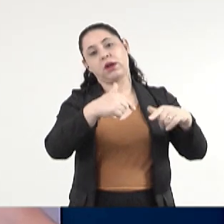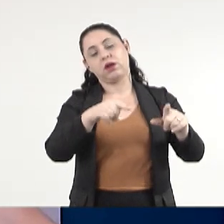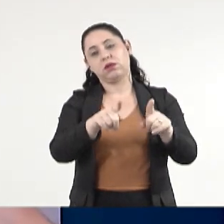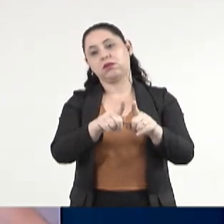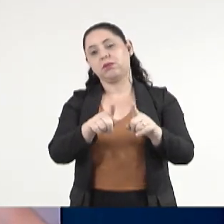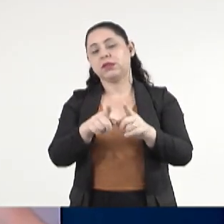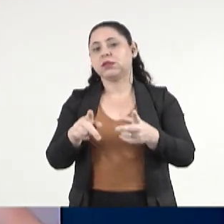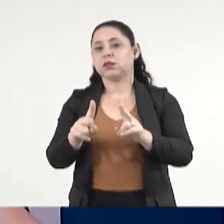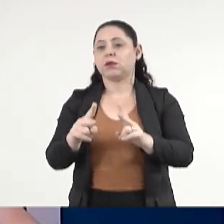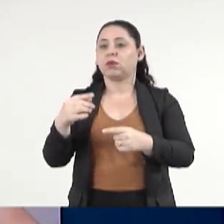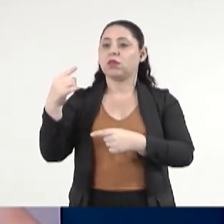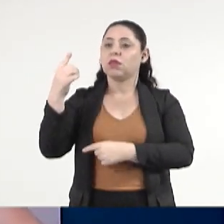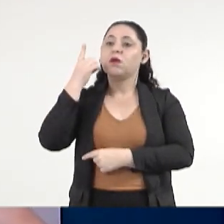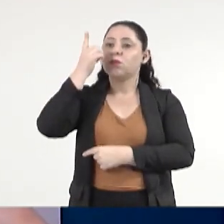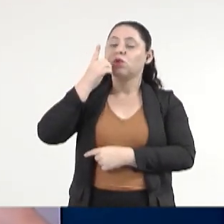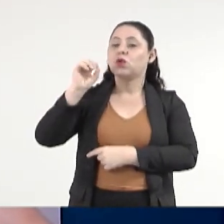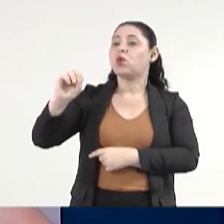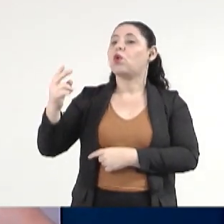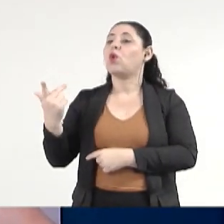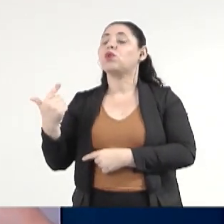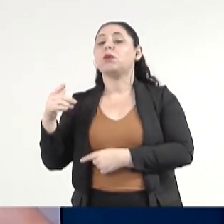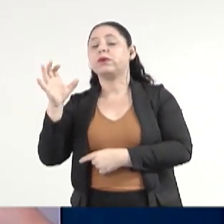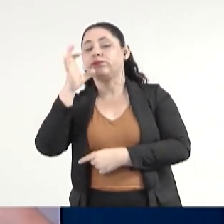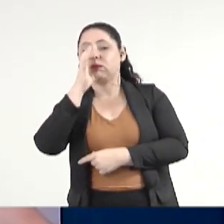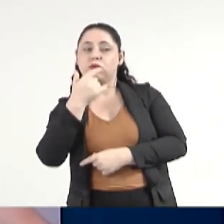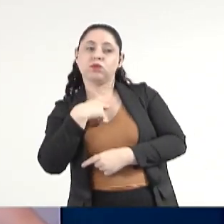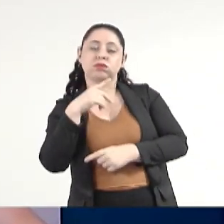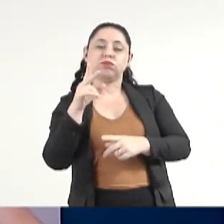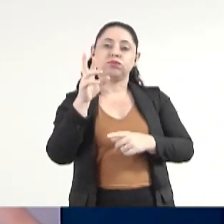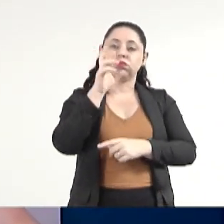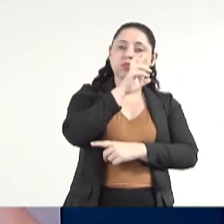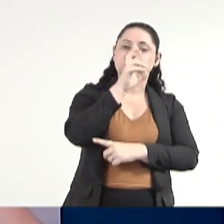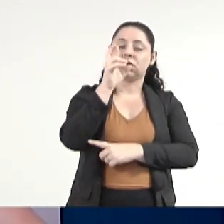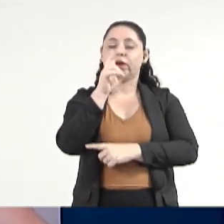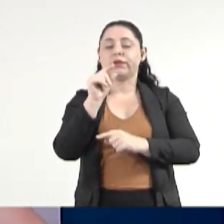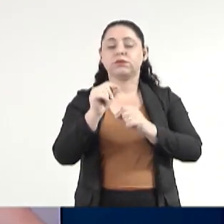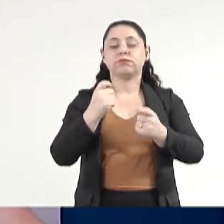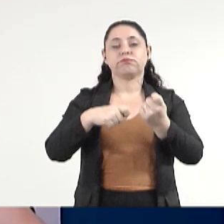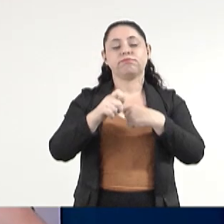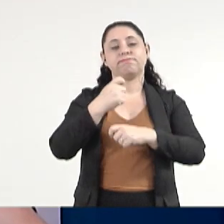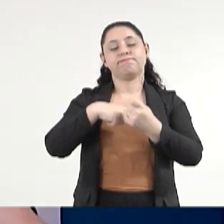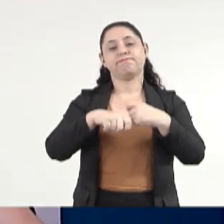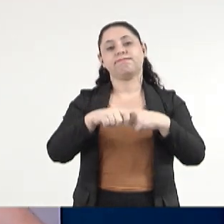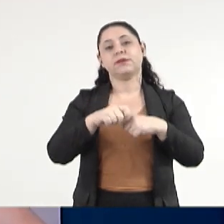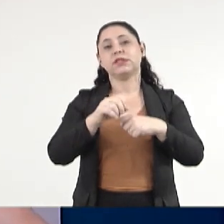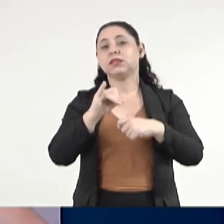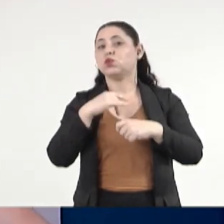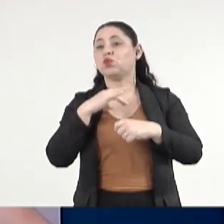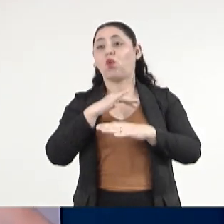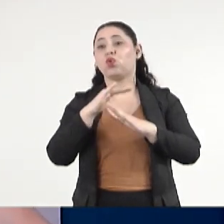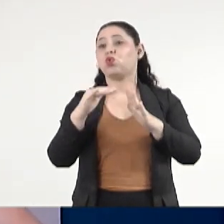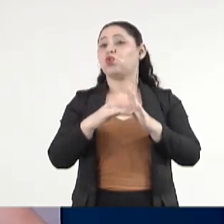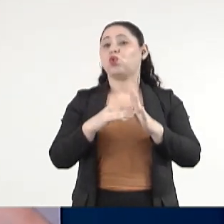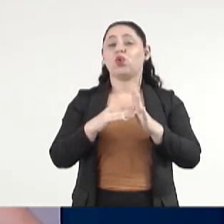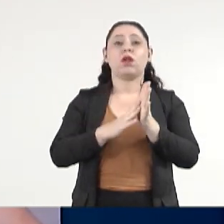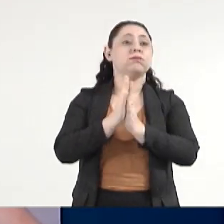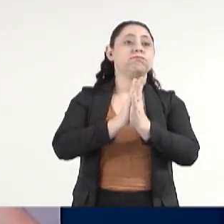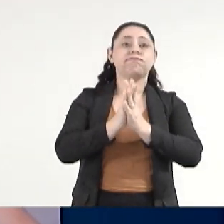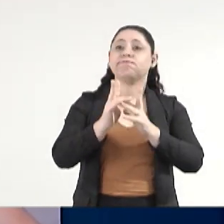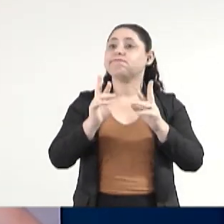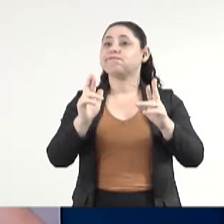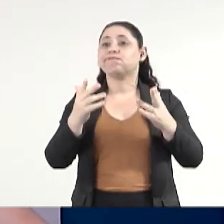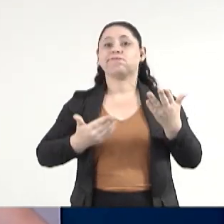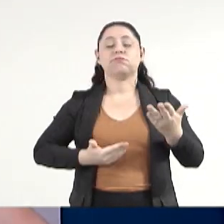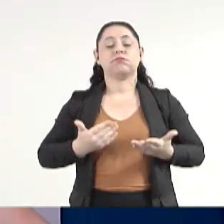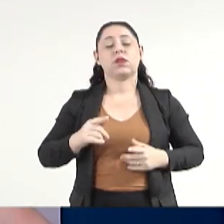através sempre com um deputado ou outro acompanhando essas negociações. Se não foi tudo aquilo que era o